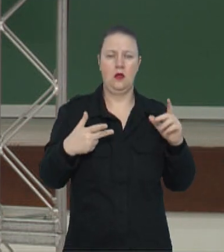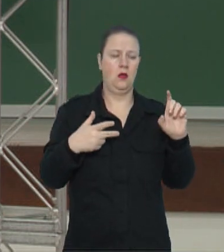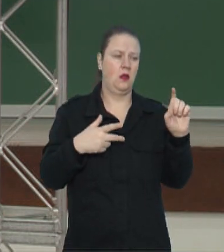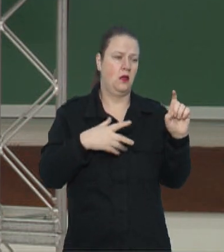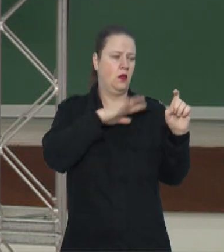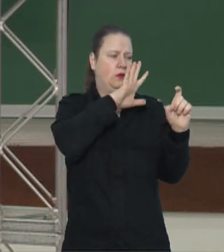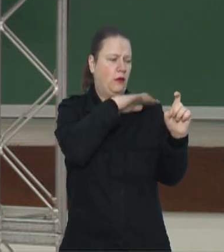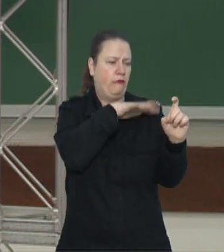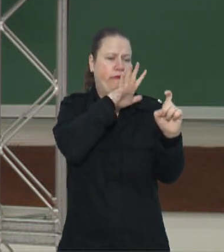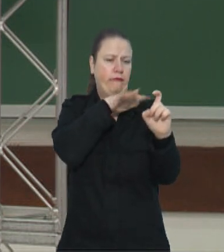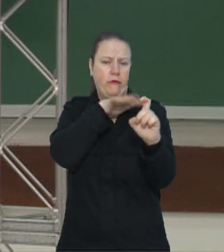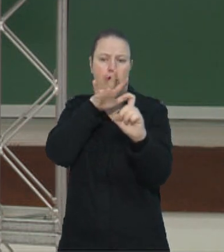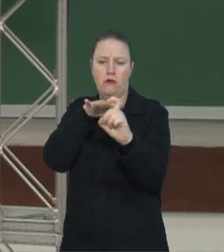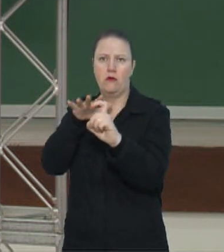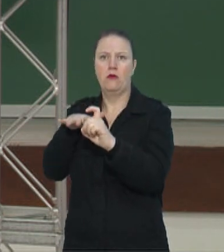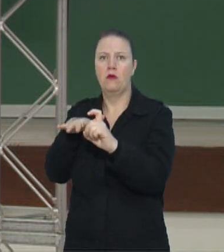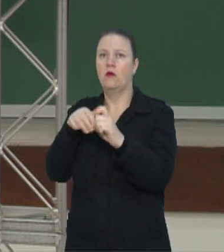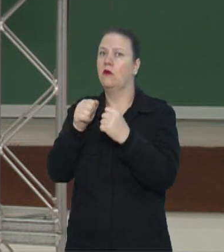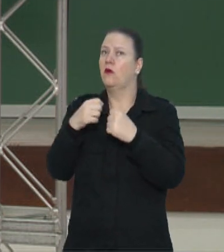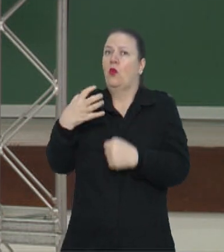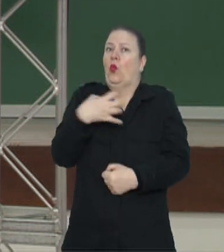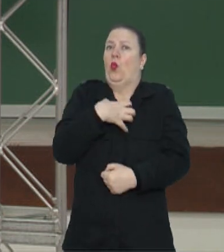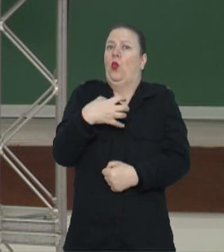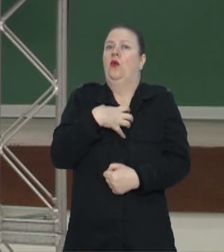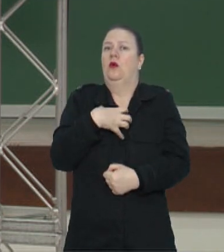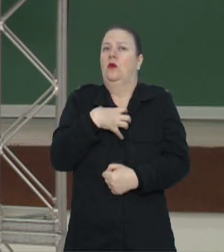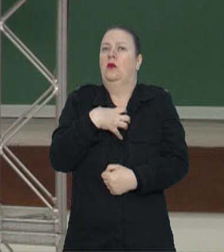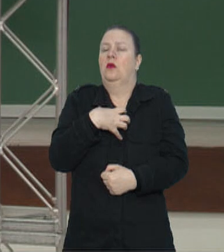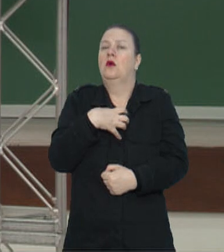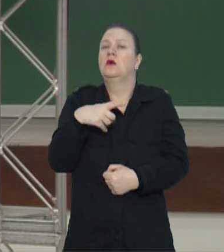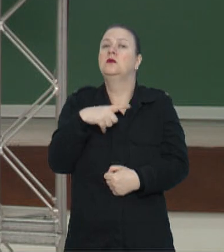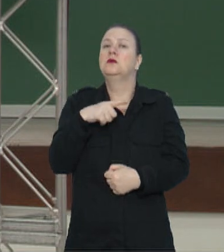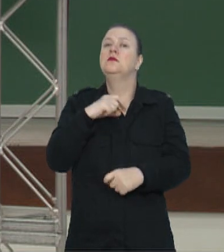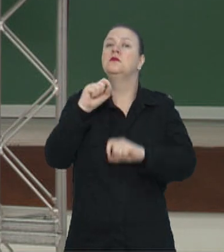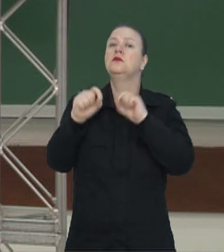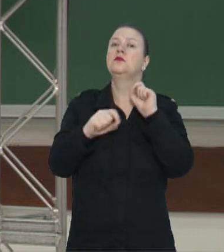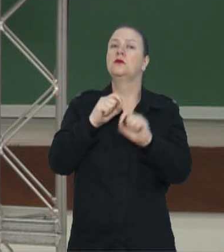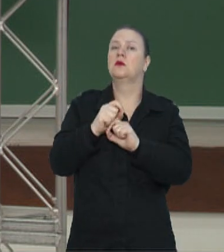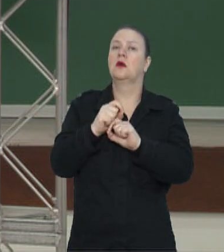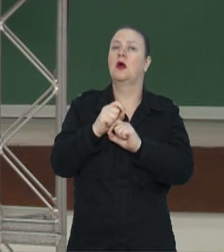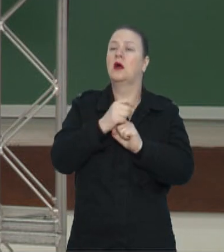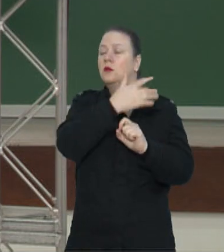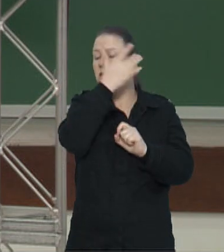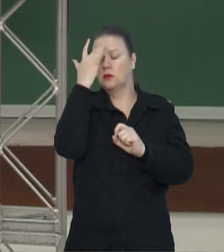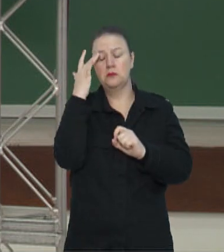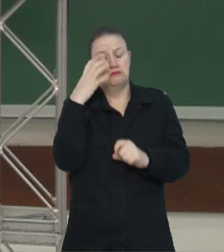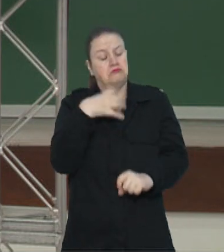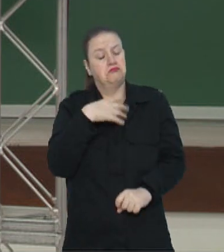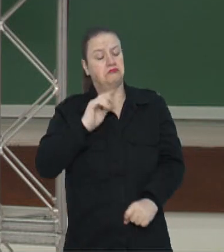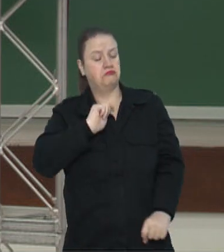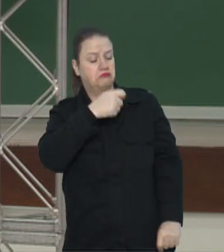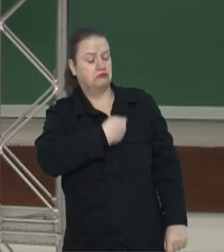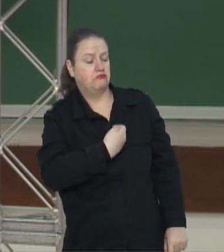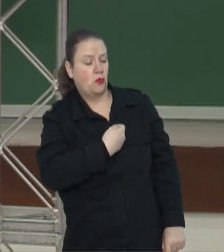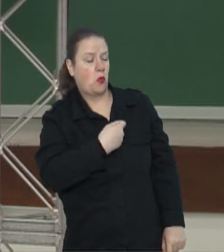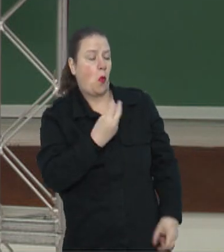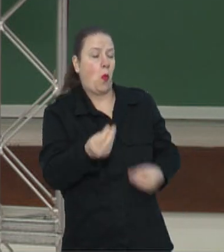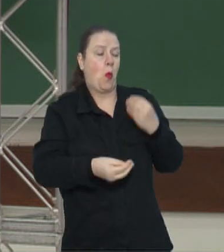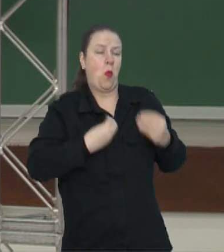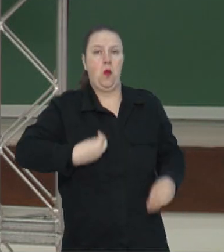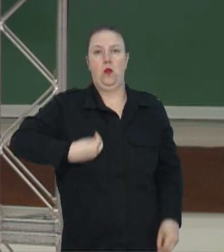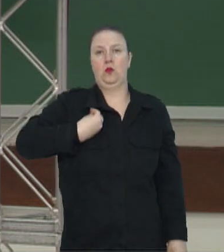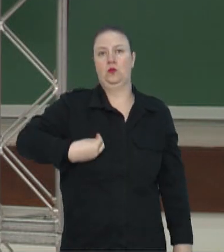vamos dizer assim. Então, o que que você tem ali? Você tem o reflexo do que é essa pessoa e da maneira de viver dela, ou o que é